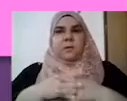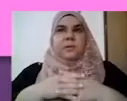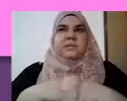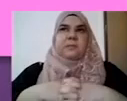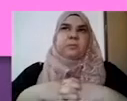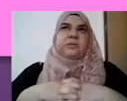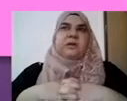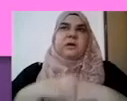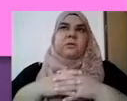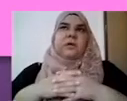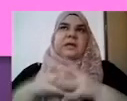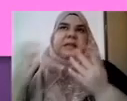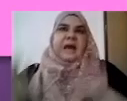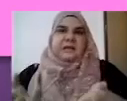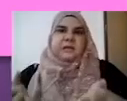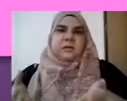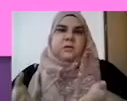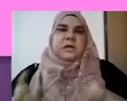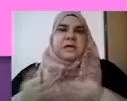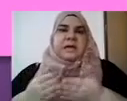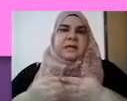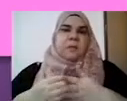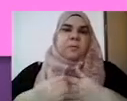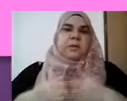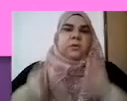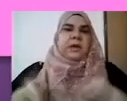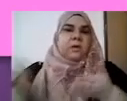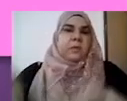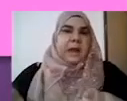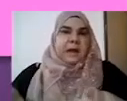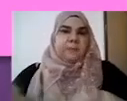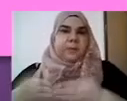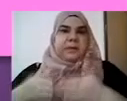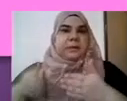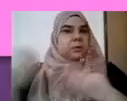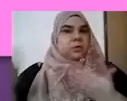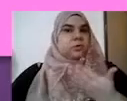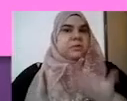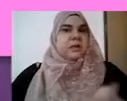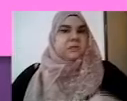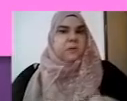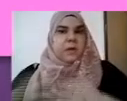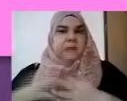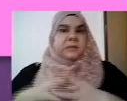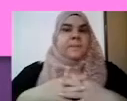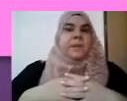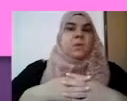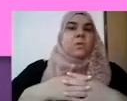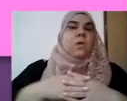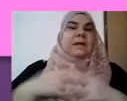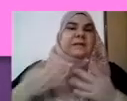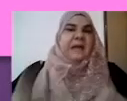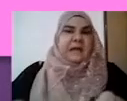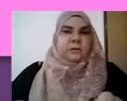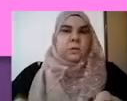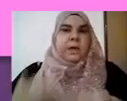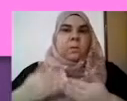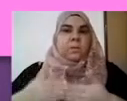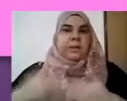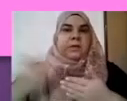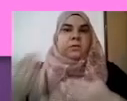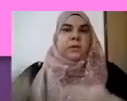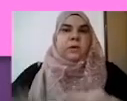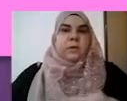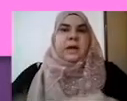iguais. Igual, por exemplo, um triângulo equilátero, ele é um polígono regular, porque ele tem todos os lados iguais. Um quadrado é